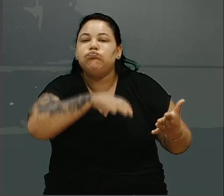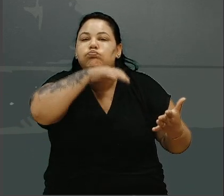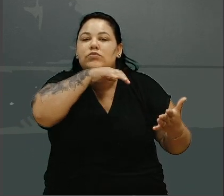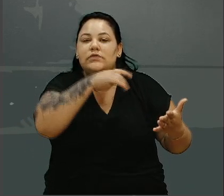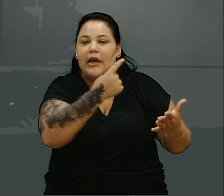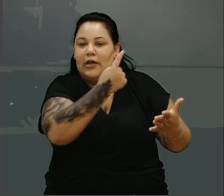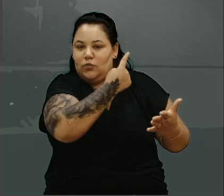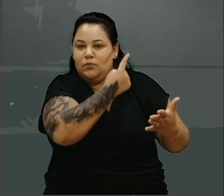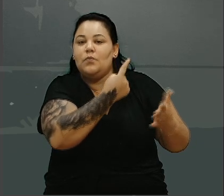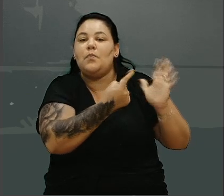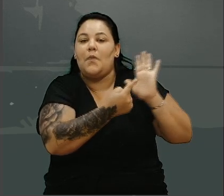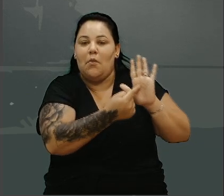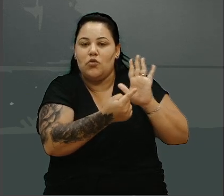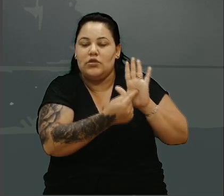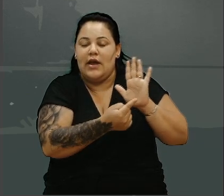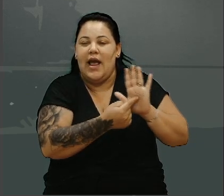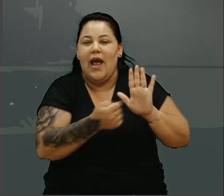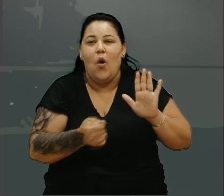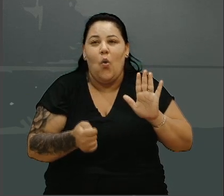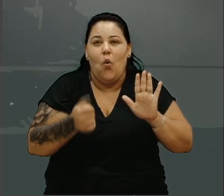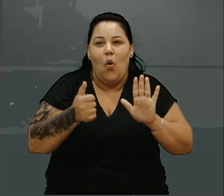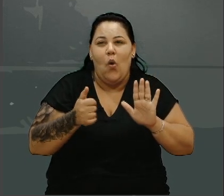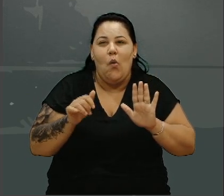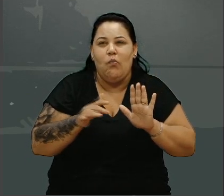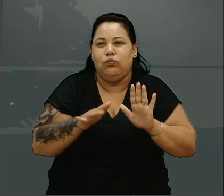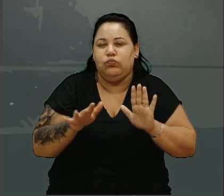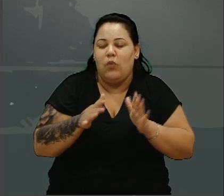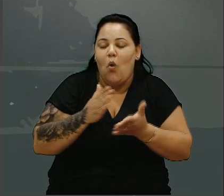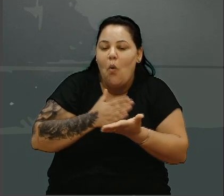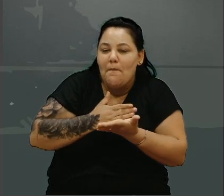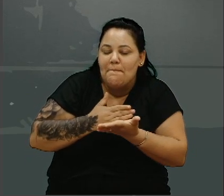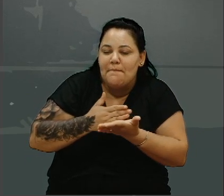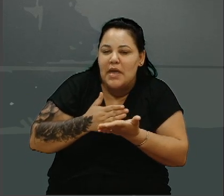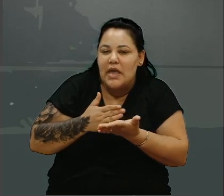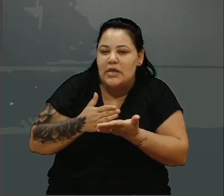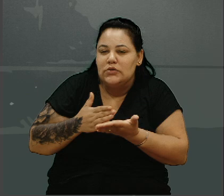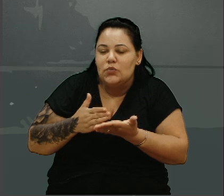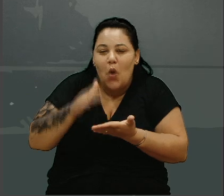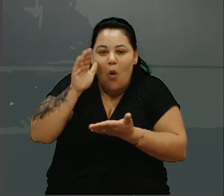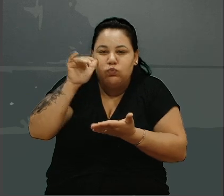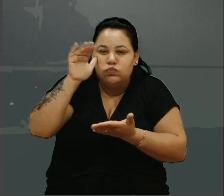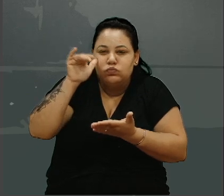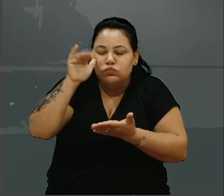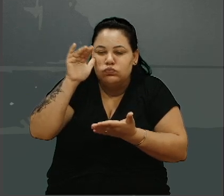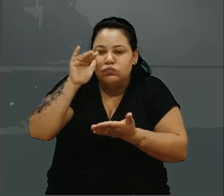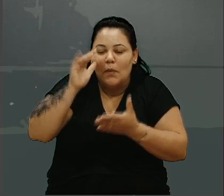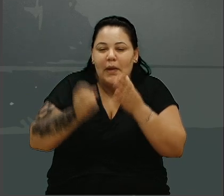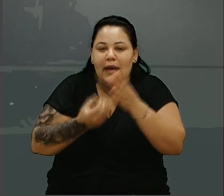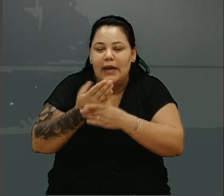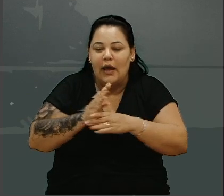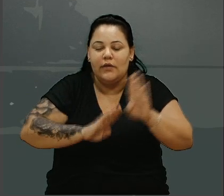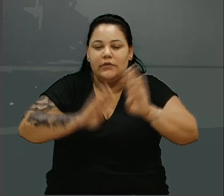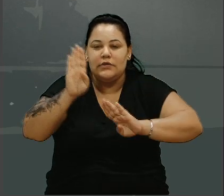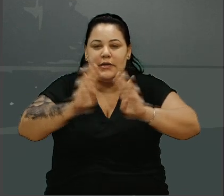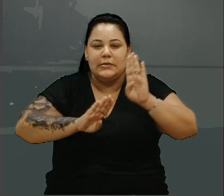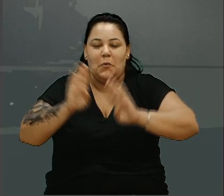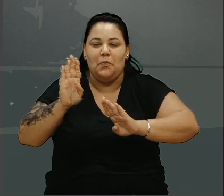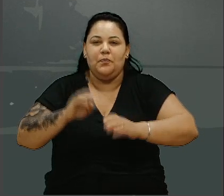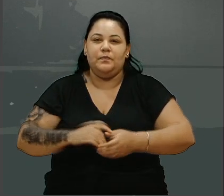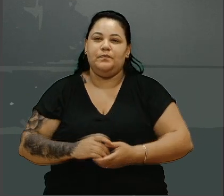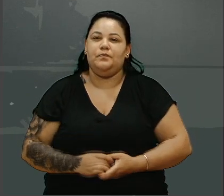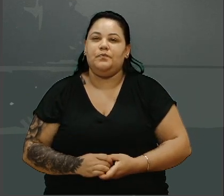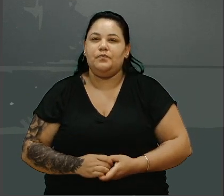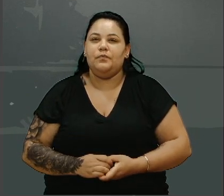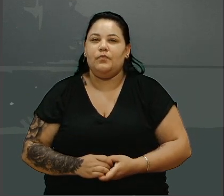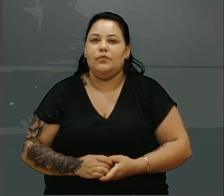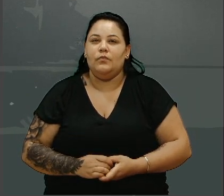e praticamente está quase na fase inicial de licitação. Podemos aí